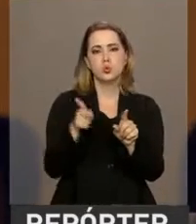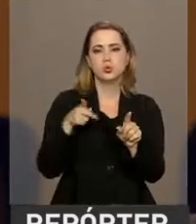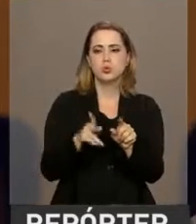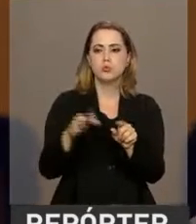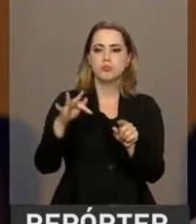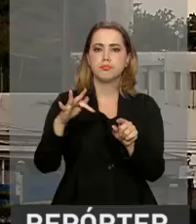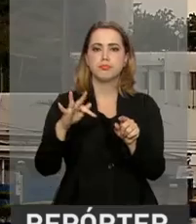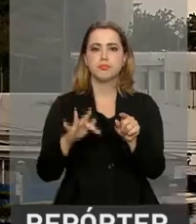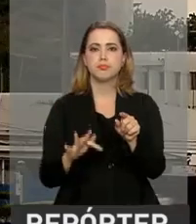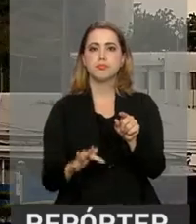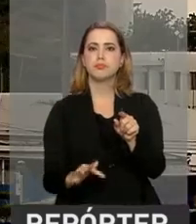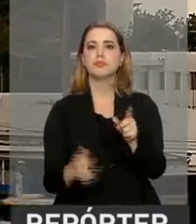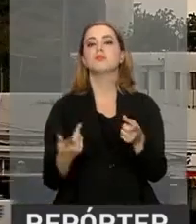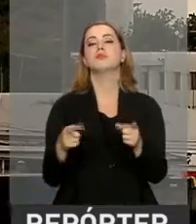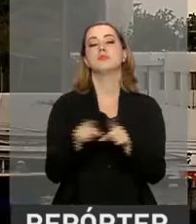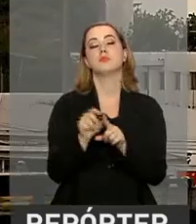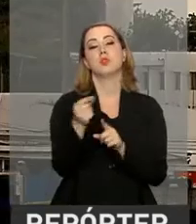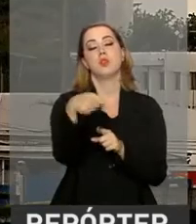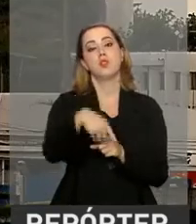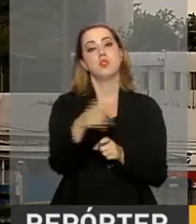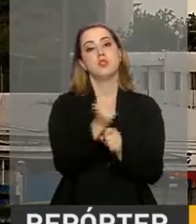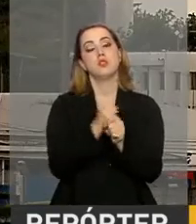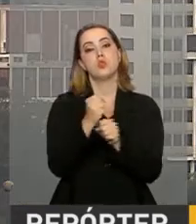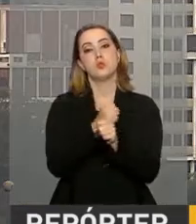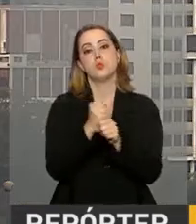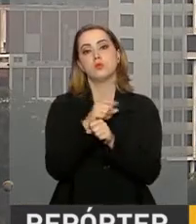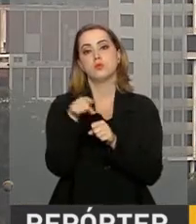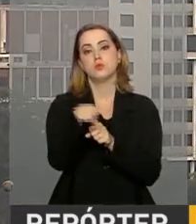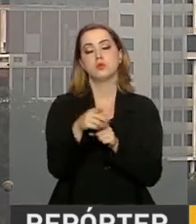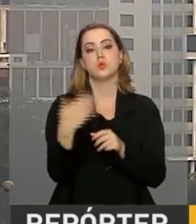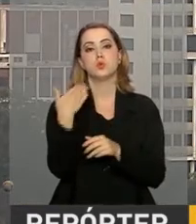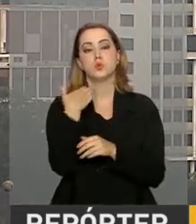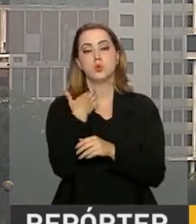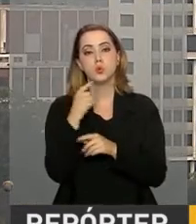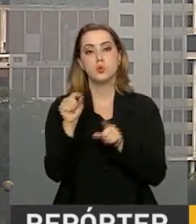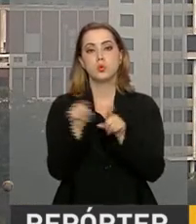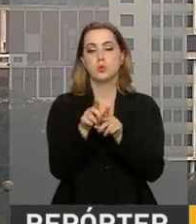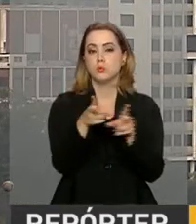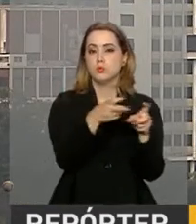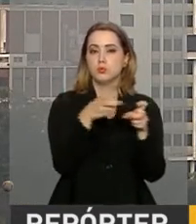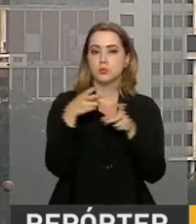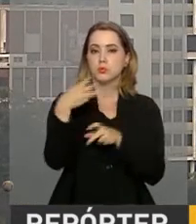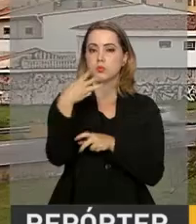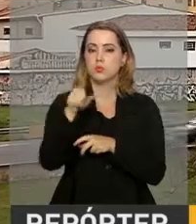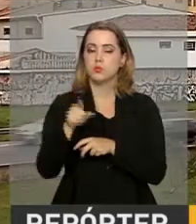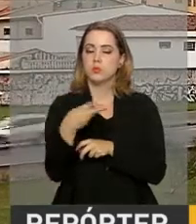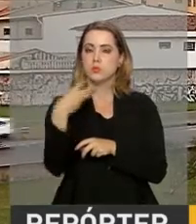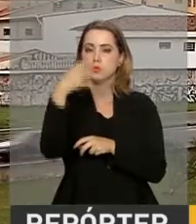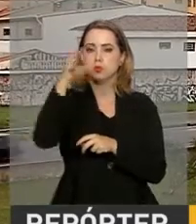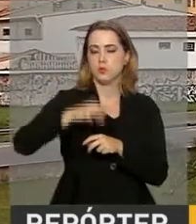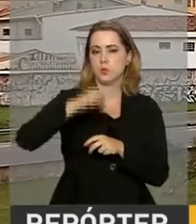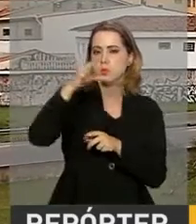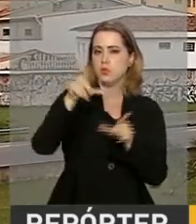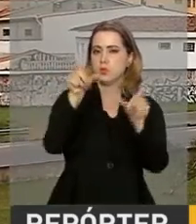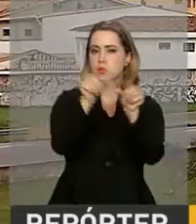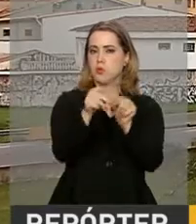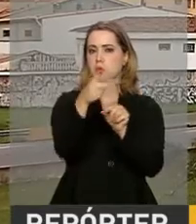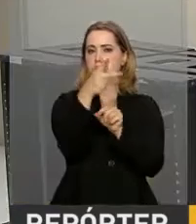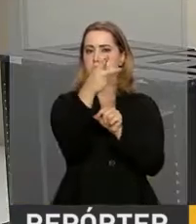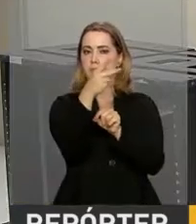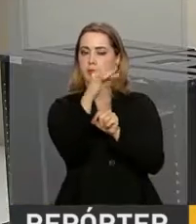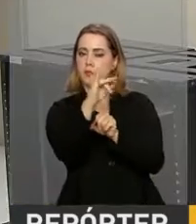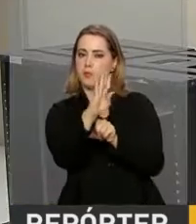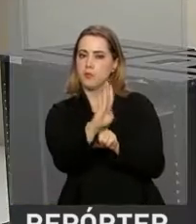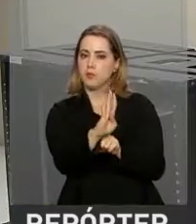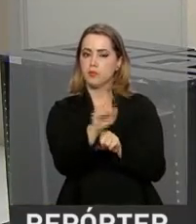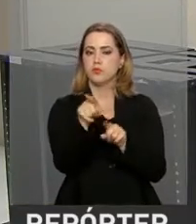nos próximos anos. Neste ano, o Banco Central estima uma diminuição de 3,3% no Produto Interno Bruto, o PIB,